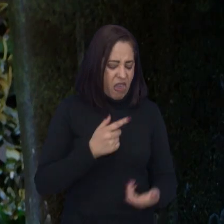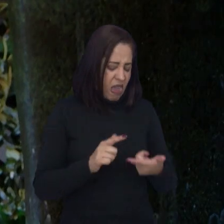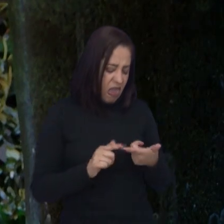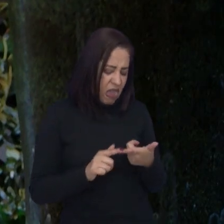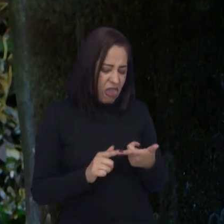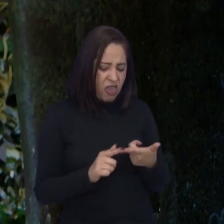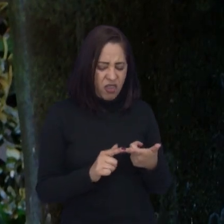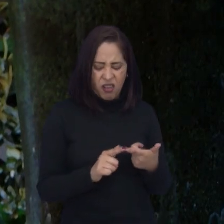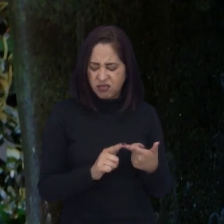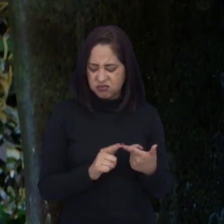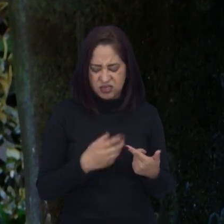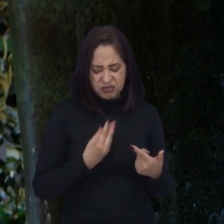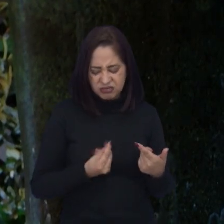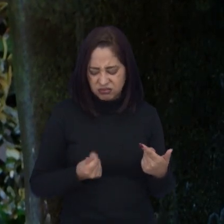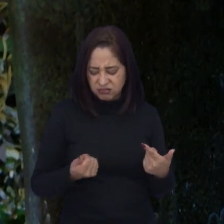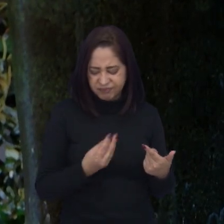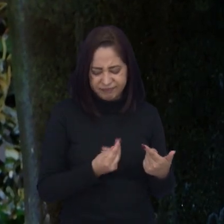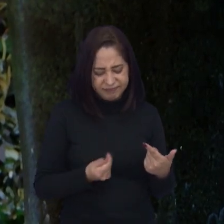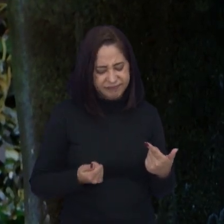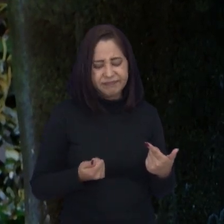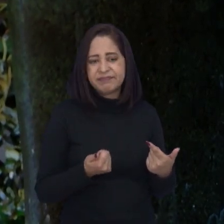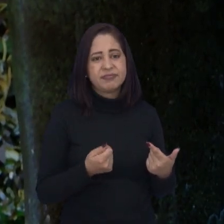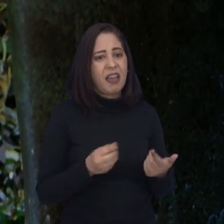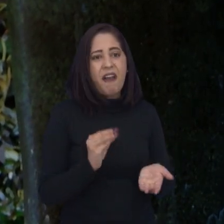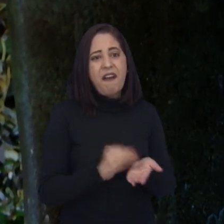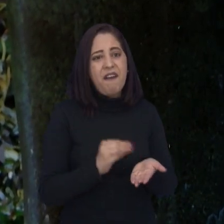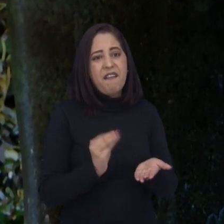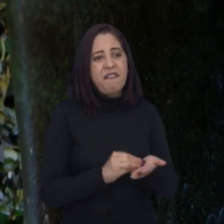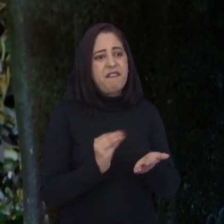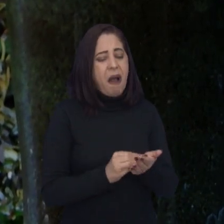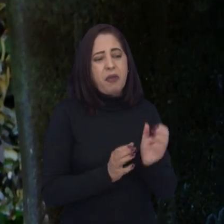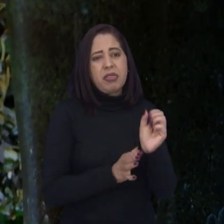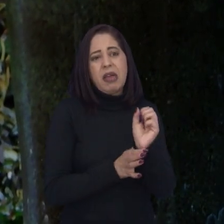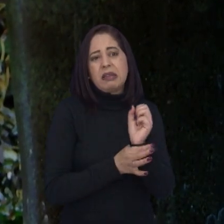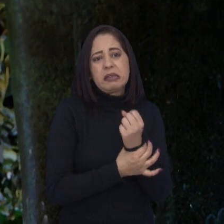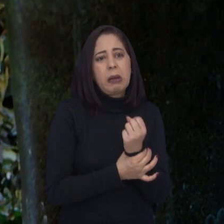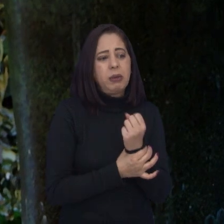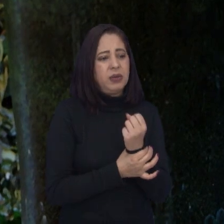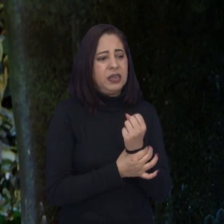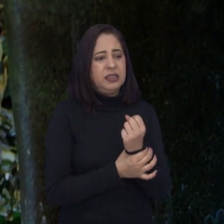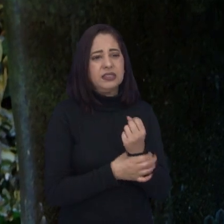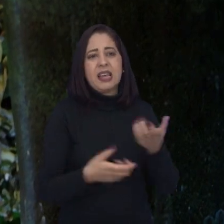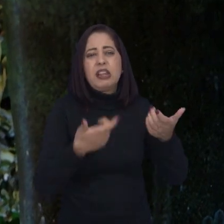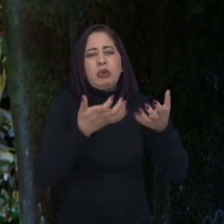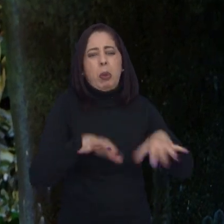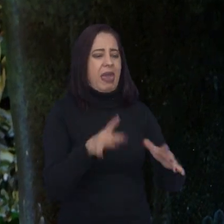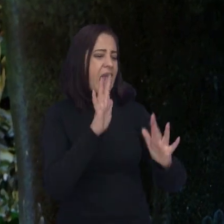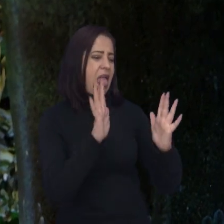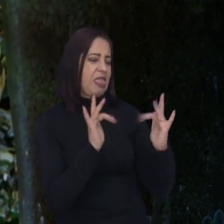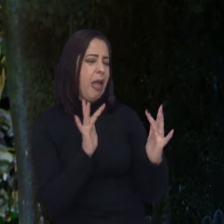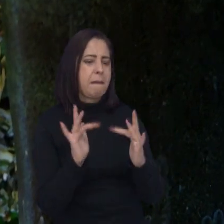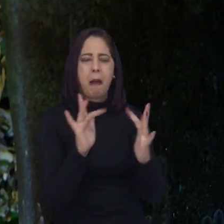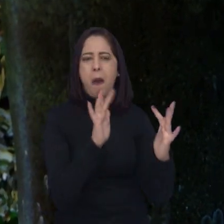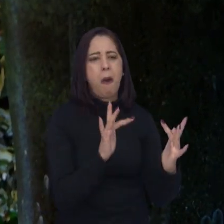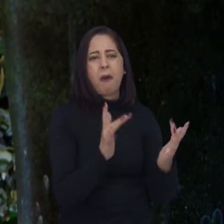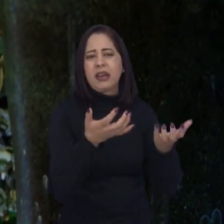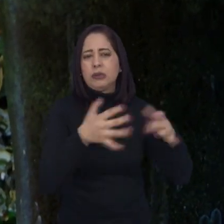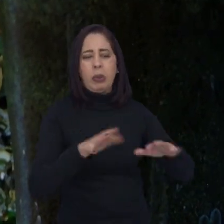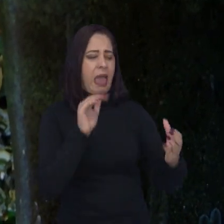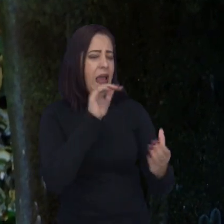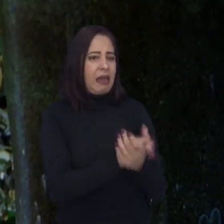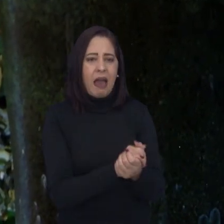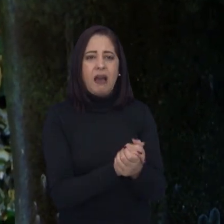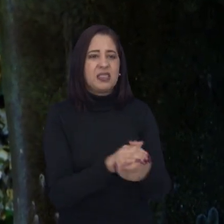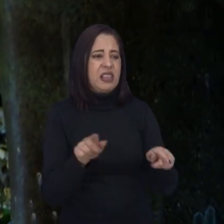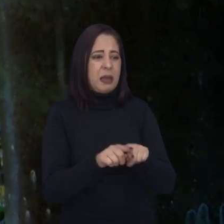baixa autoconfiança para agir em seus relacionamentos, área profissional. Então são vários prejuízos que são